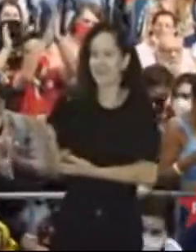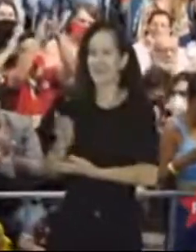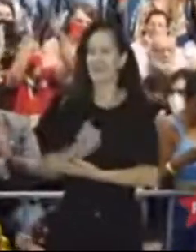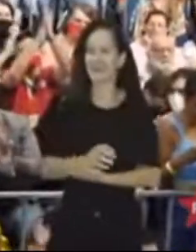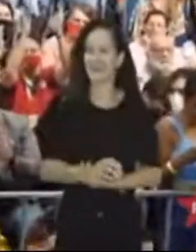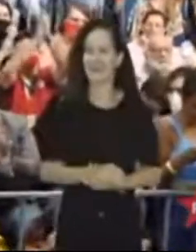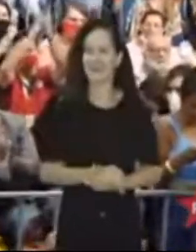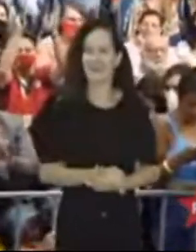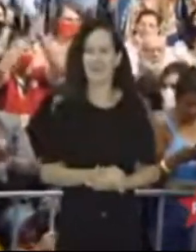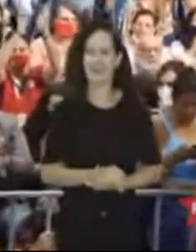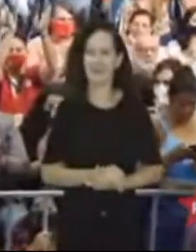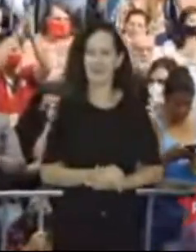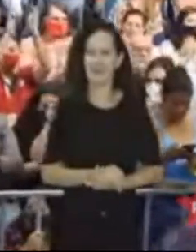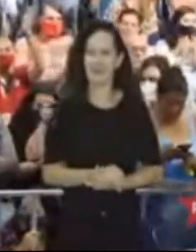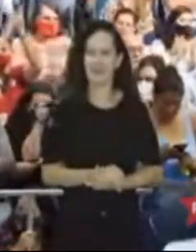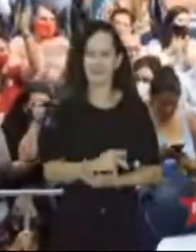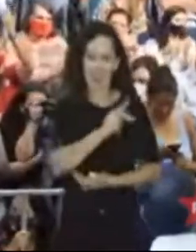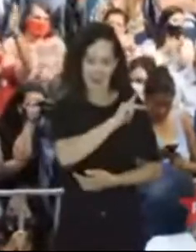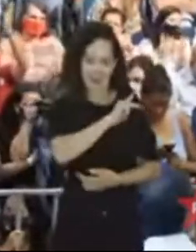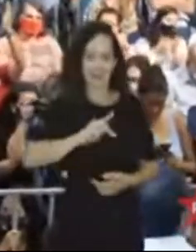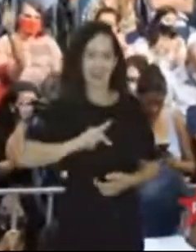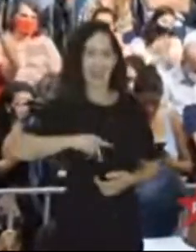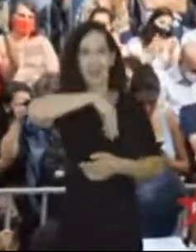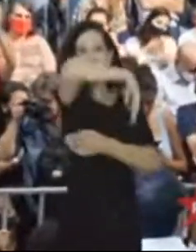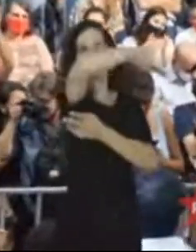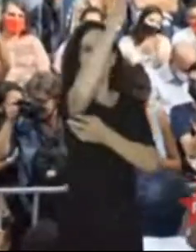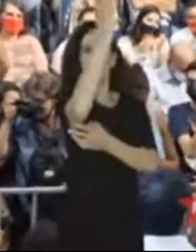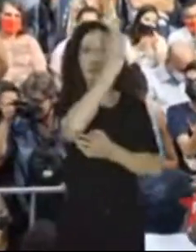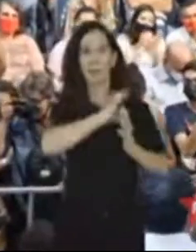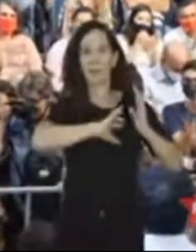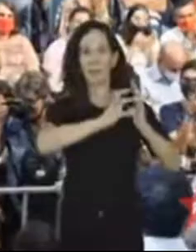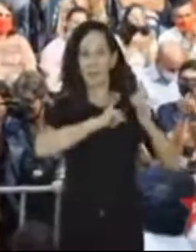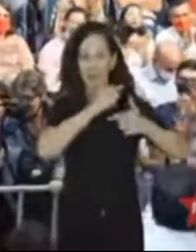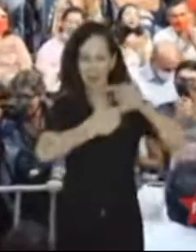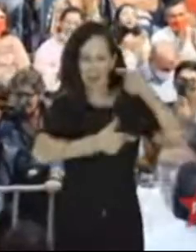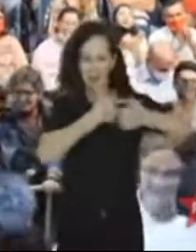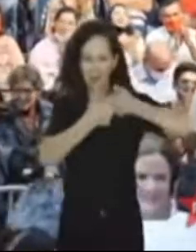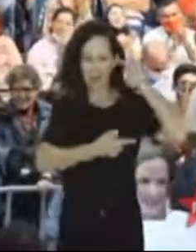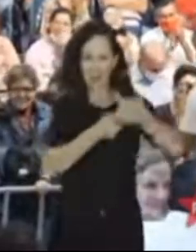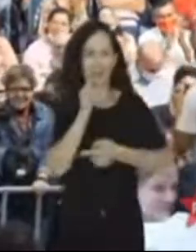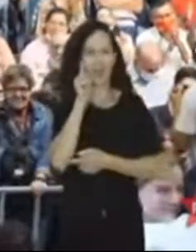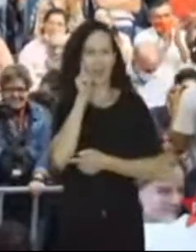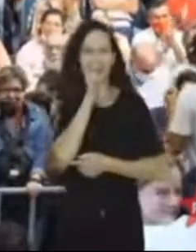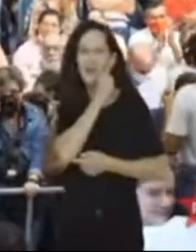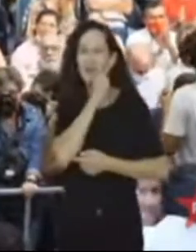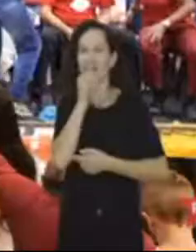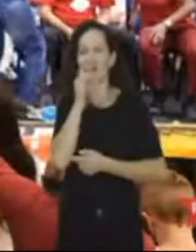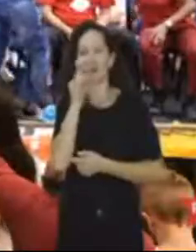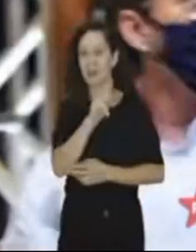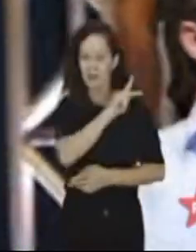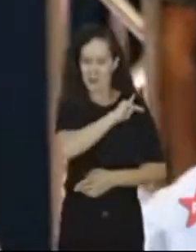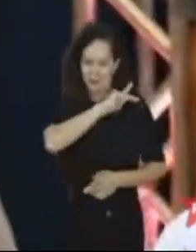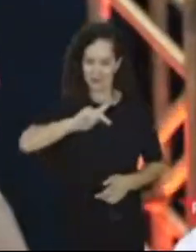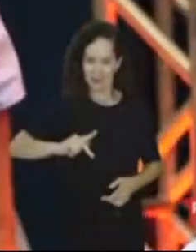A presidenta nacional do Partido dos Trabalhadores, a deputada Gleisi Hoffmann.